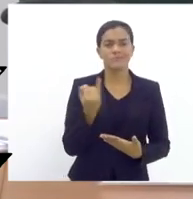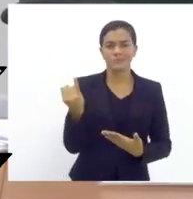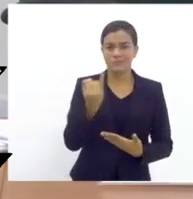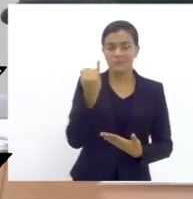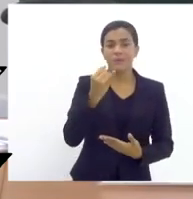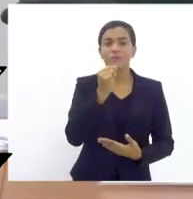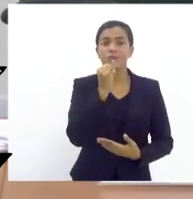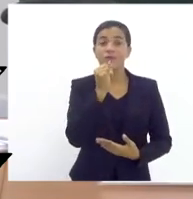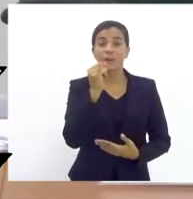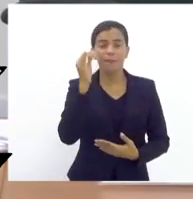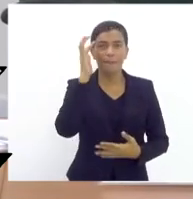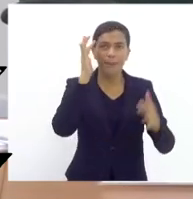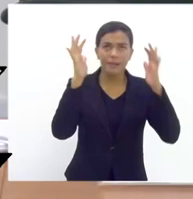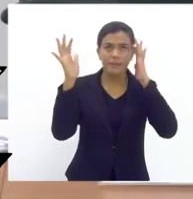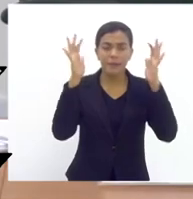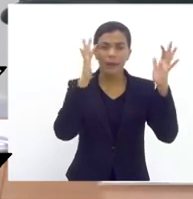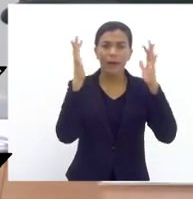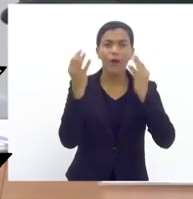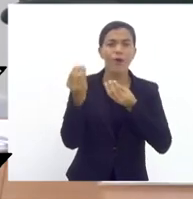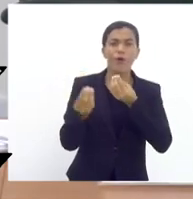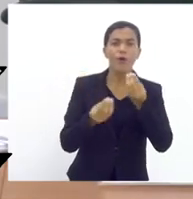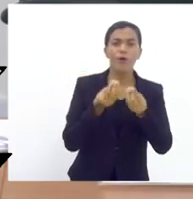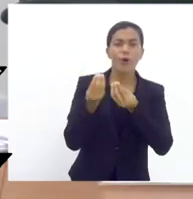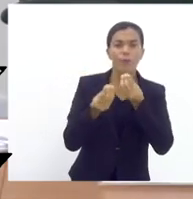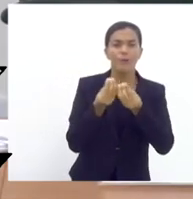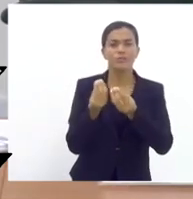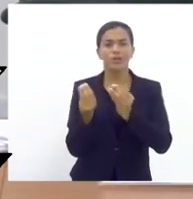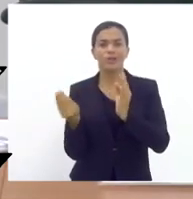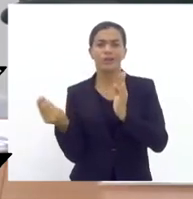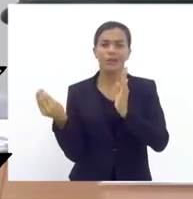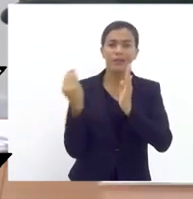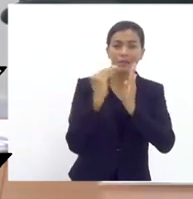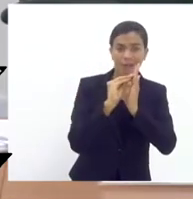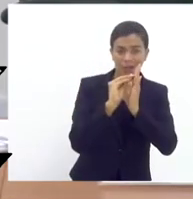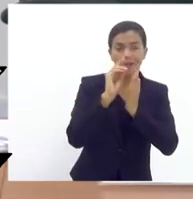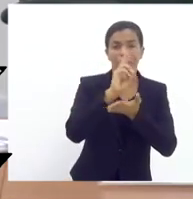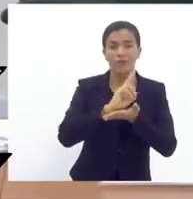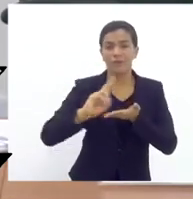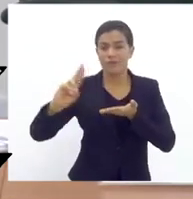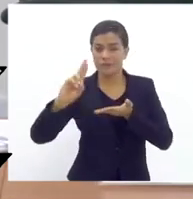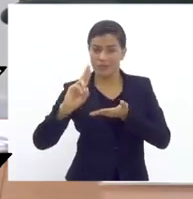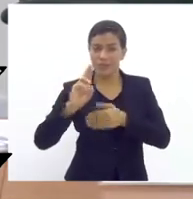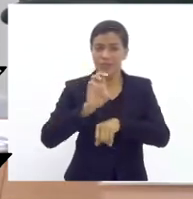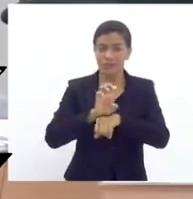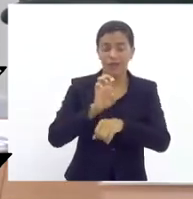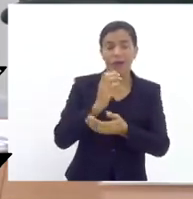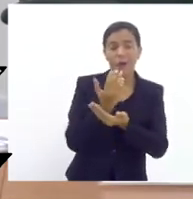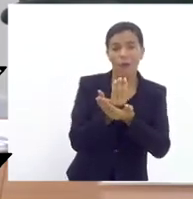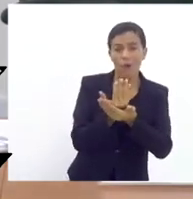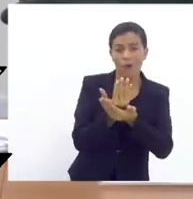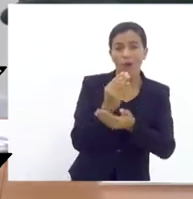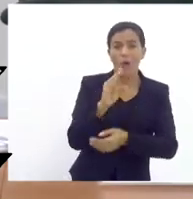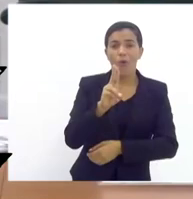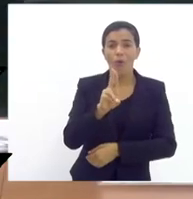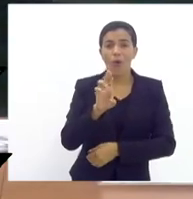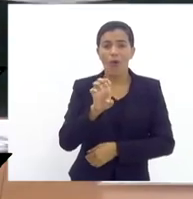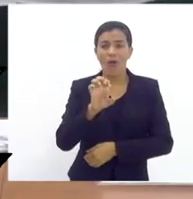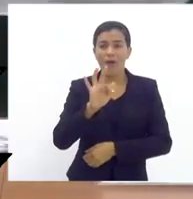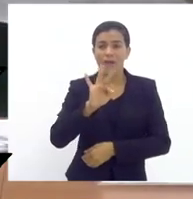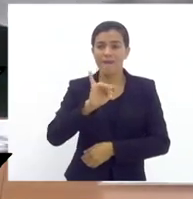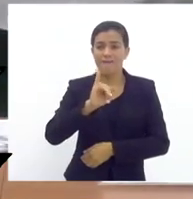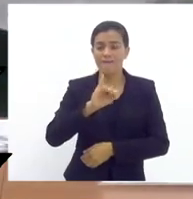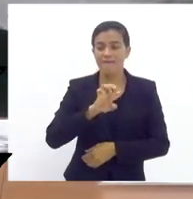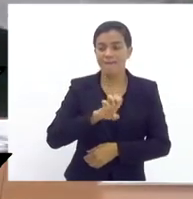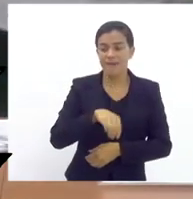por exemplo pensar como que a gente coloca em série também nas universidades estaduais do Rio a UERJ a UENF a participação